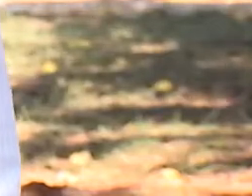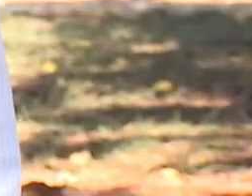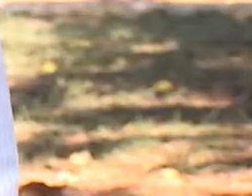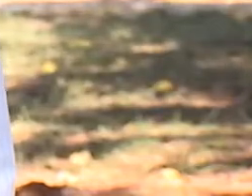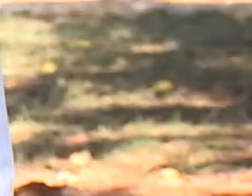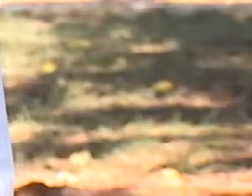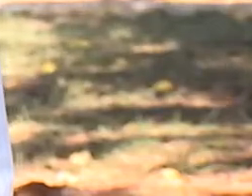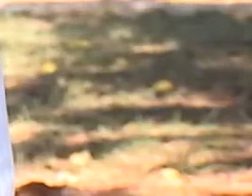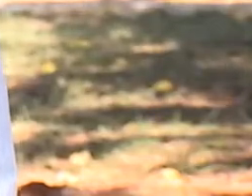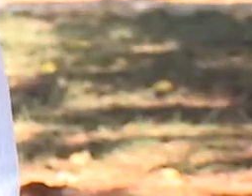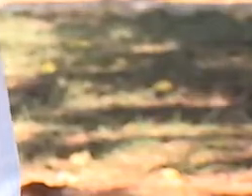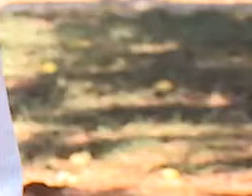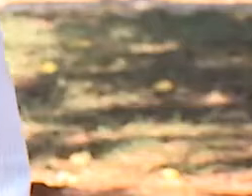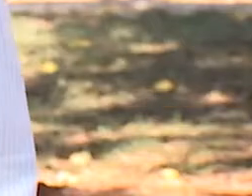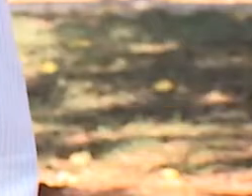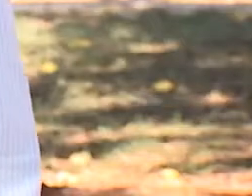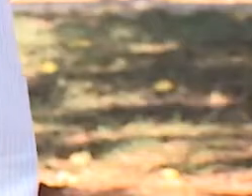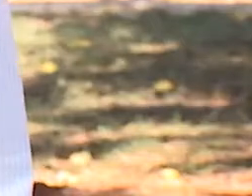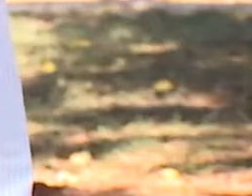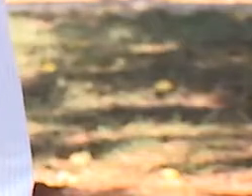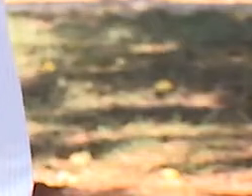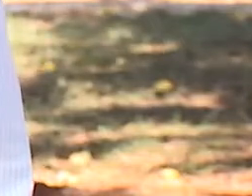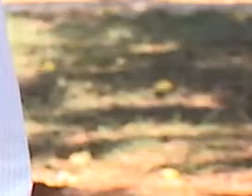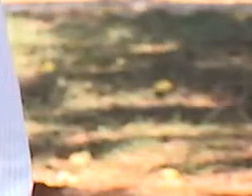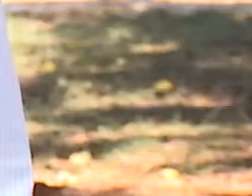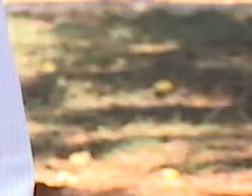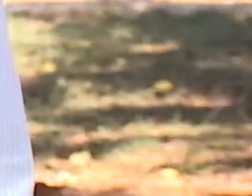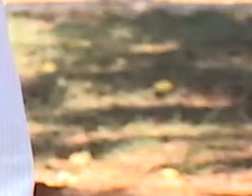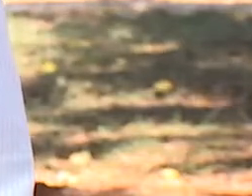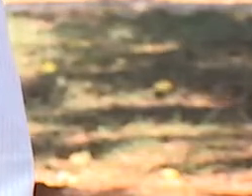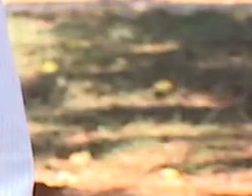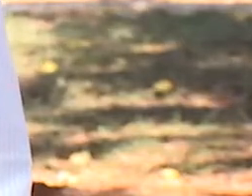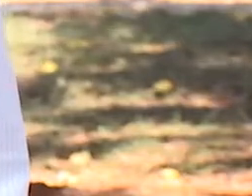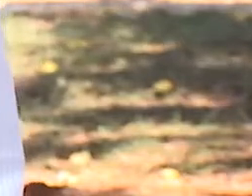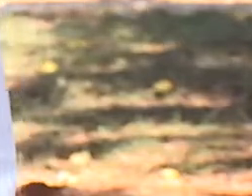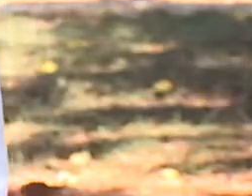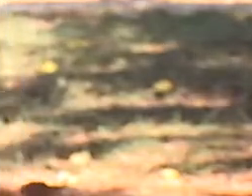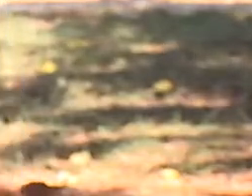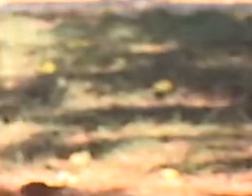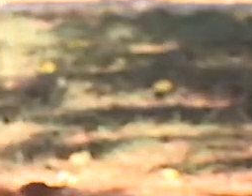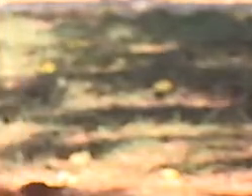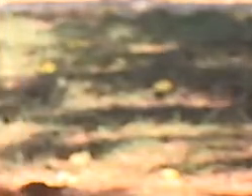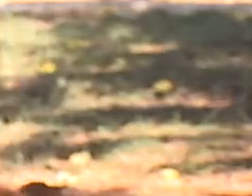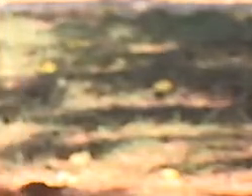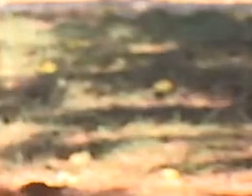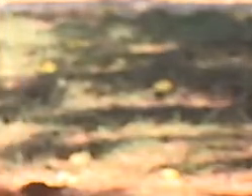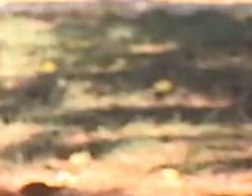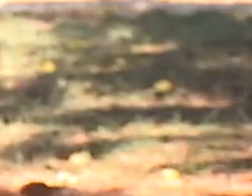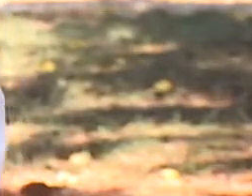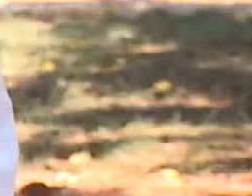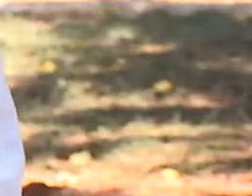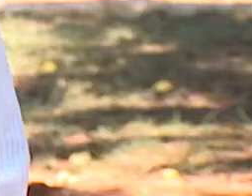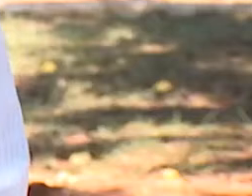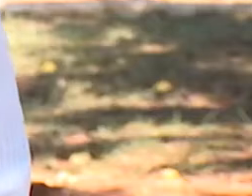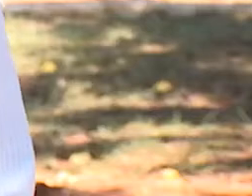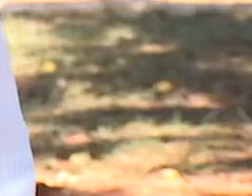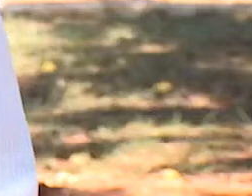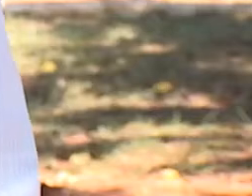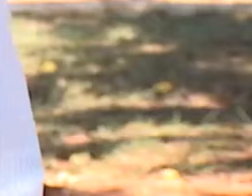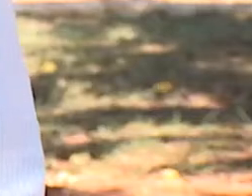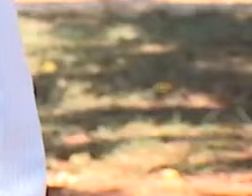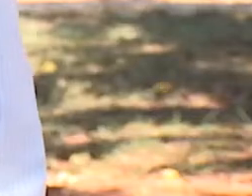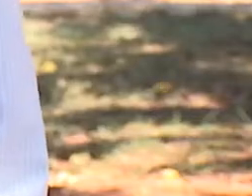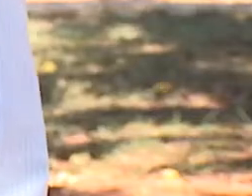logosofia.org.br e aí no dia 12 tem esse evento especial. Bom, como que estuda a logosofia, Guilherme? Bom, para